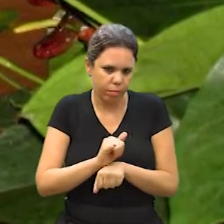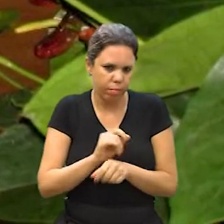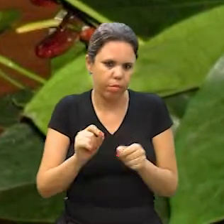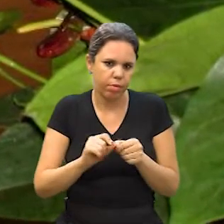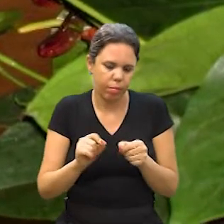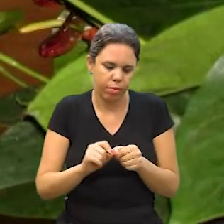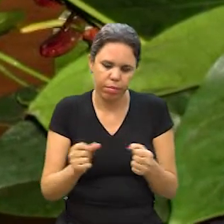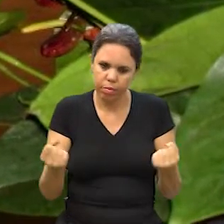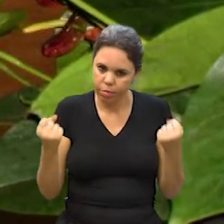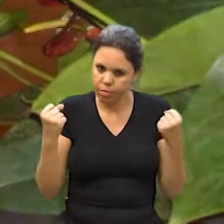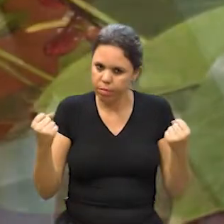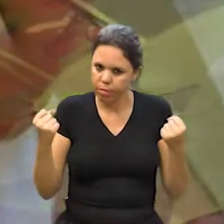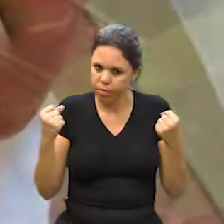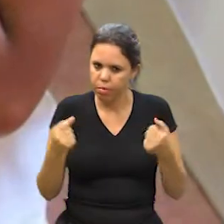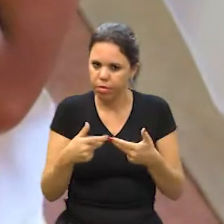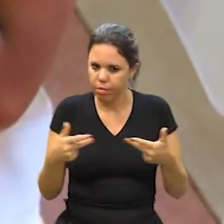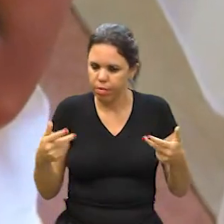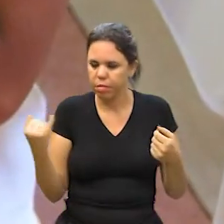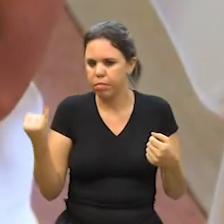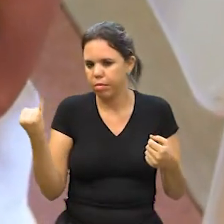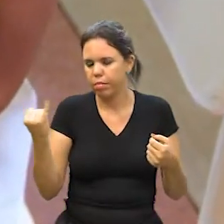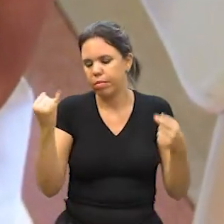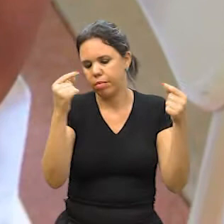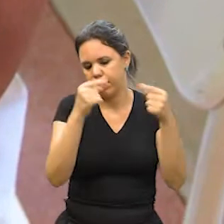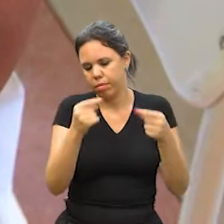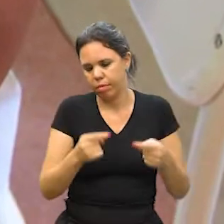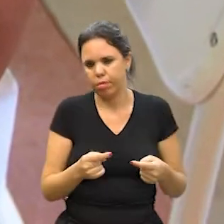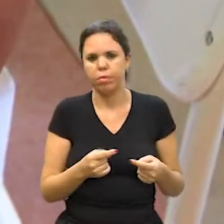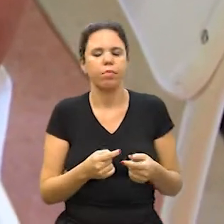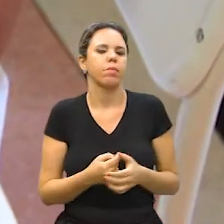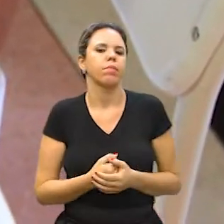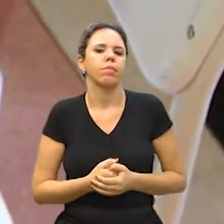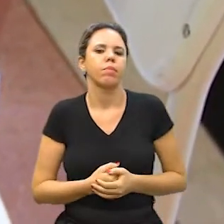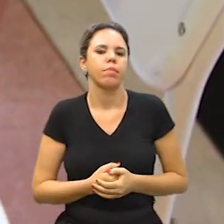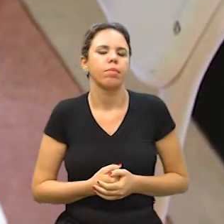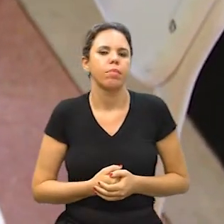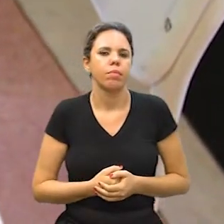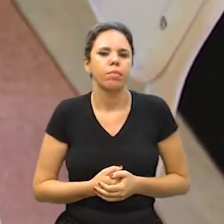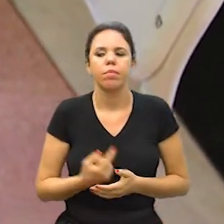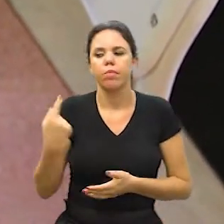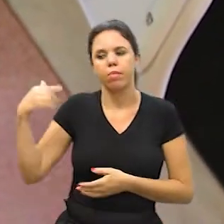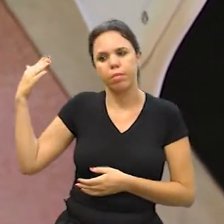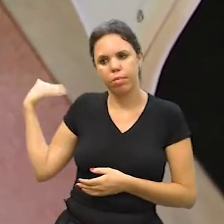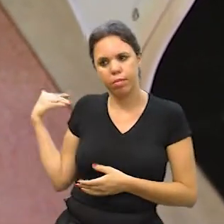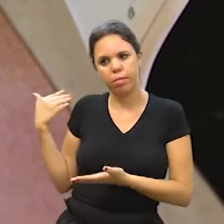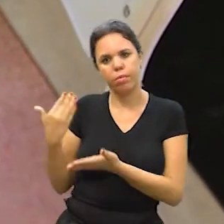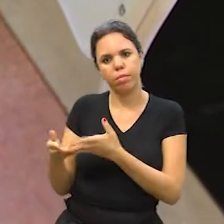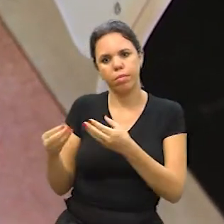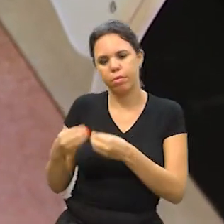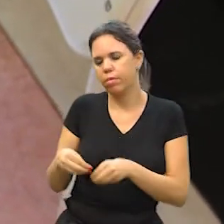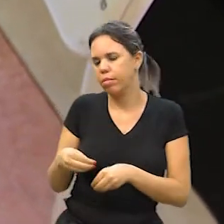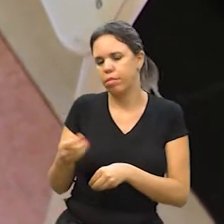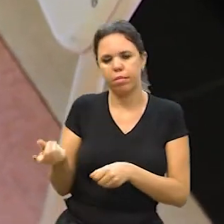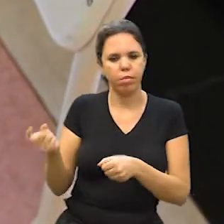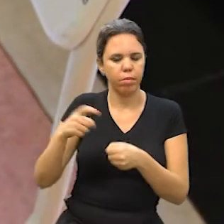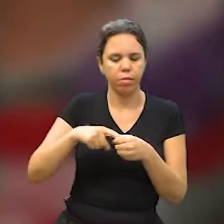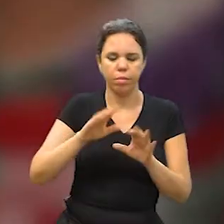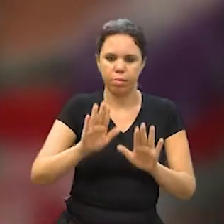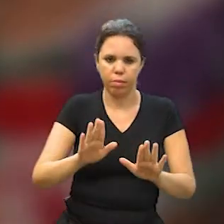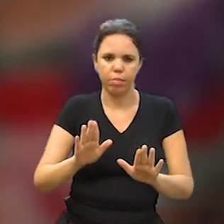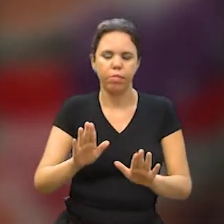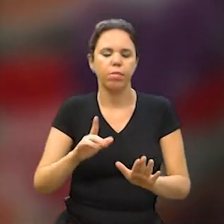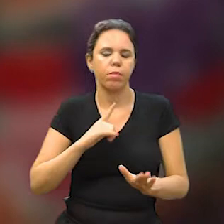fazer exercícios e coisas que são necessárias para que o que se perdeu, muitas vezes não se recupera, mas